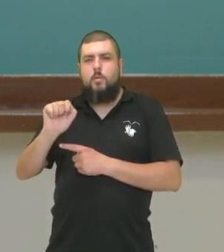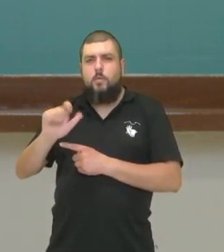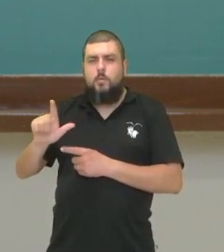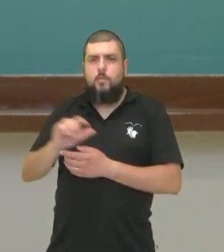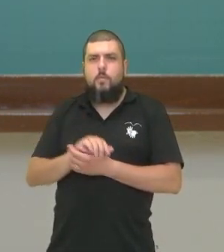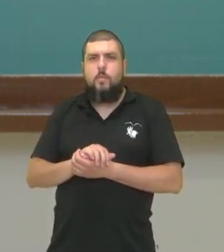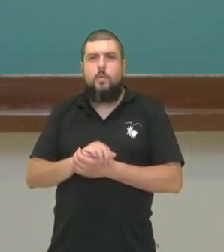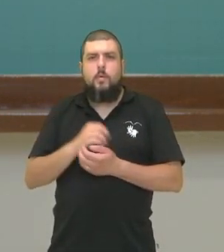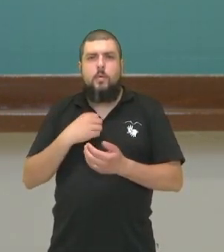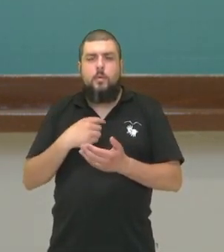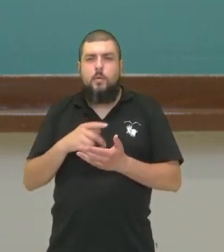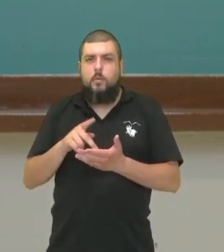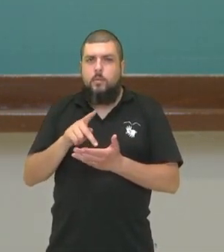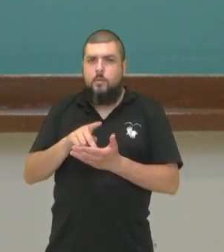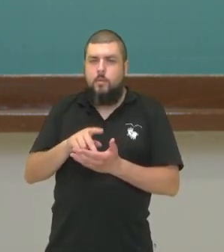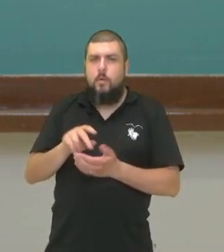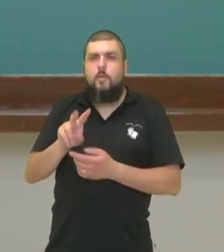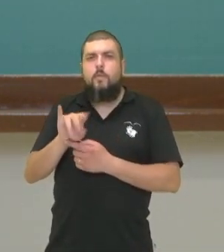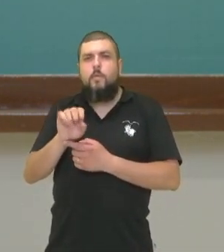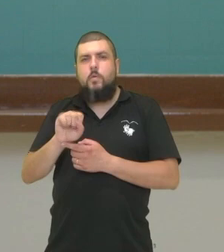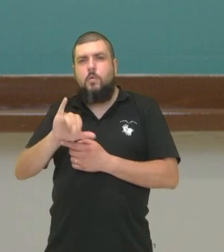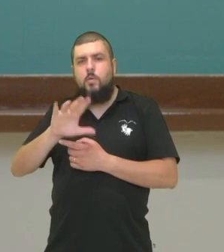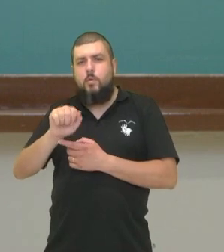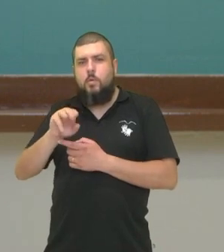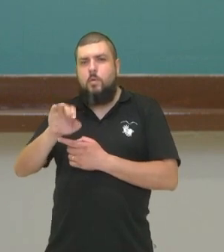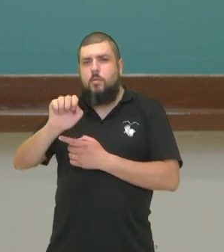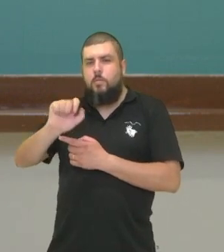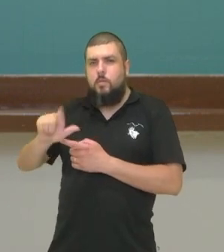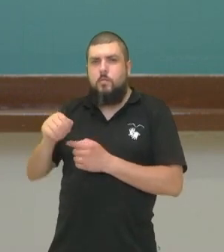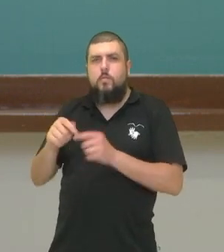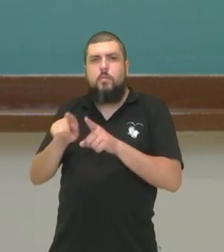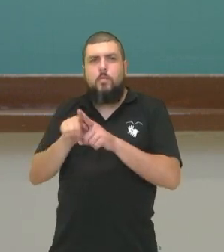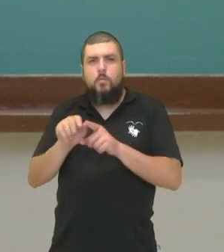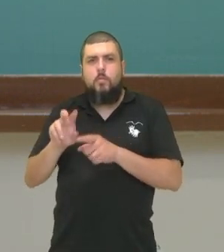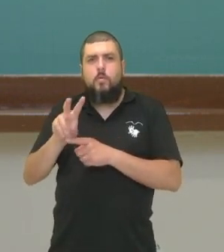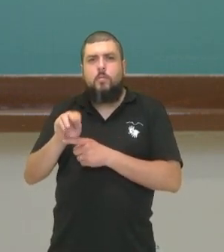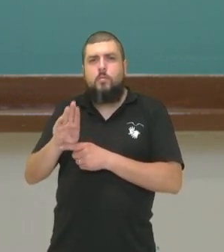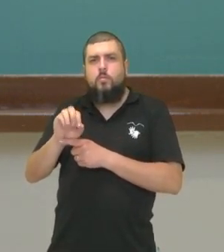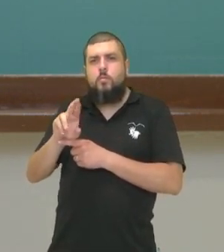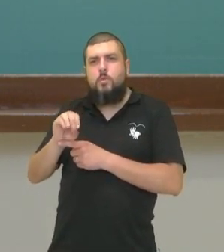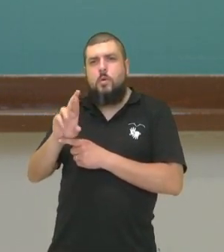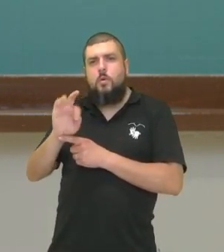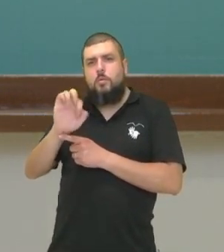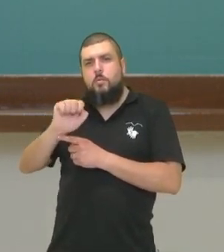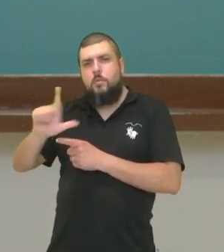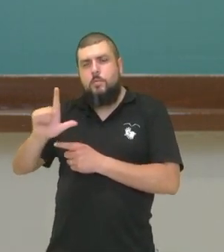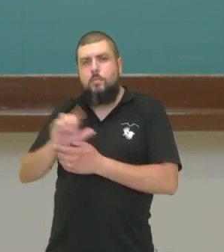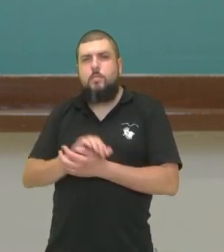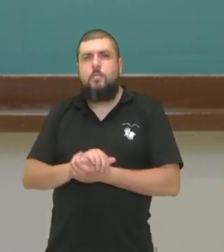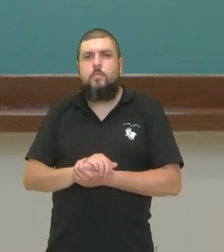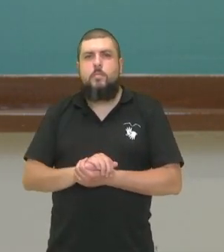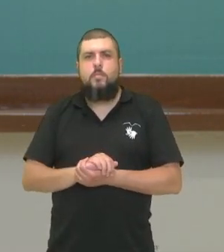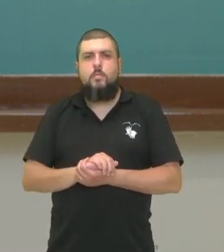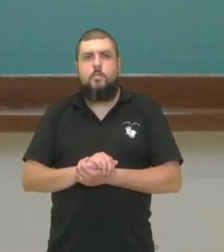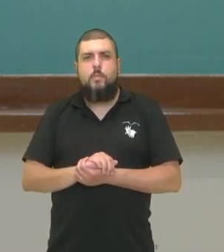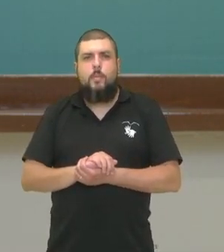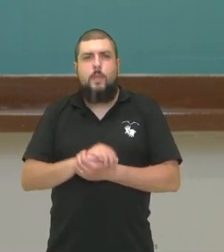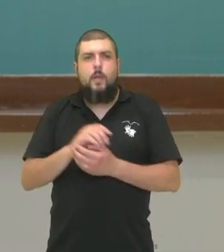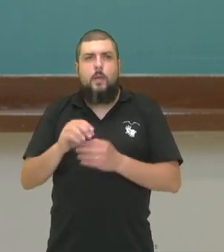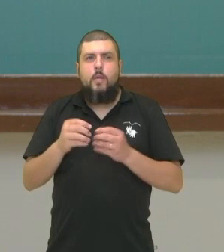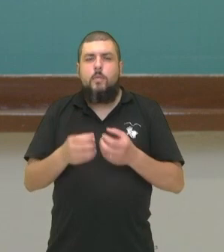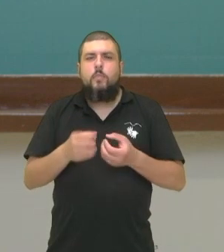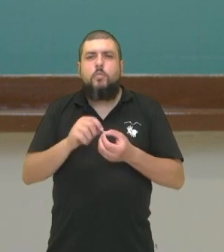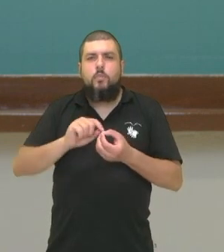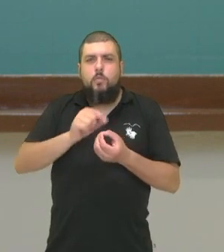Na verdade, é vesícula seminal e depois a glândula bulboretral. E a vasectomia seria um corte aqui,